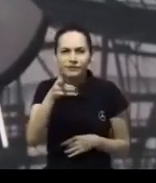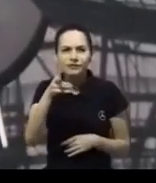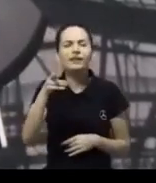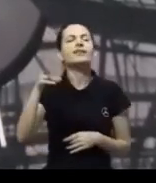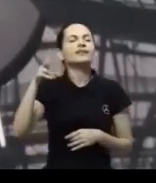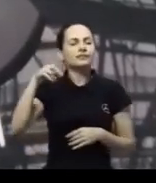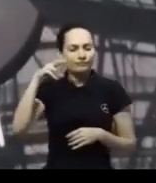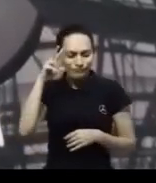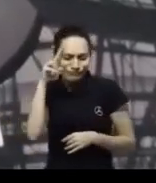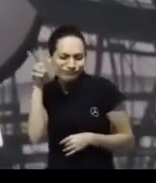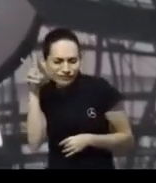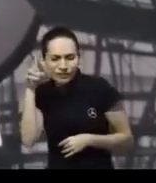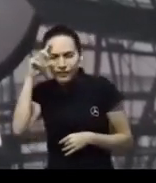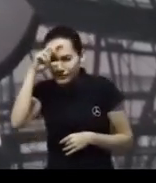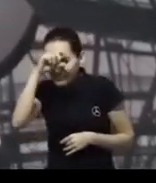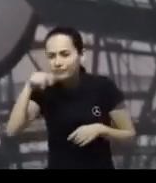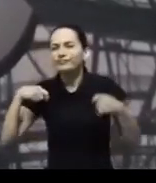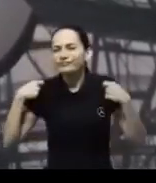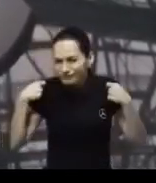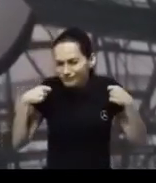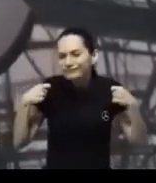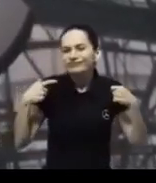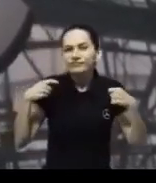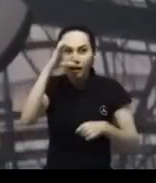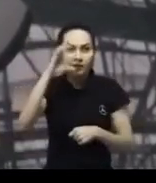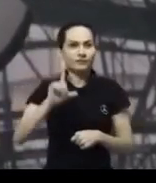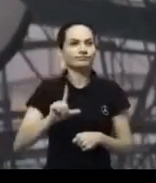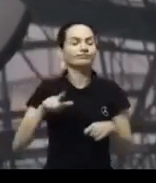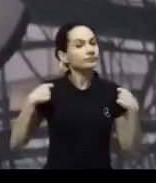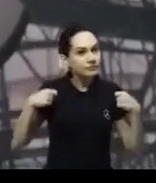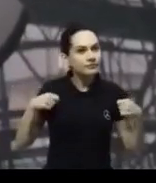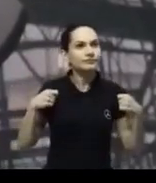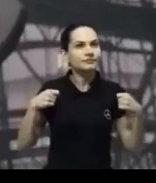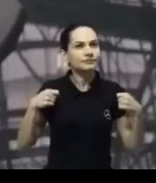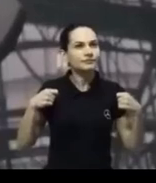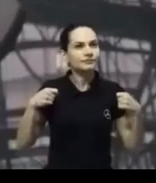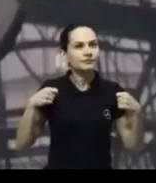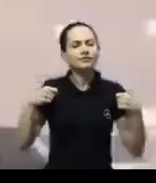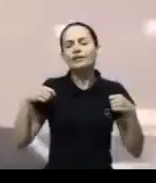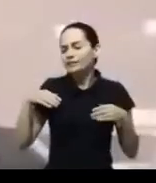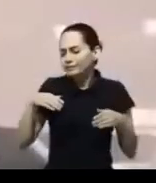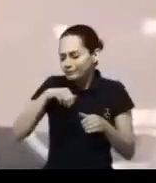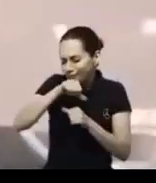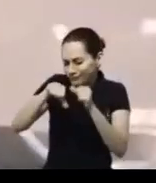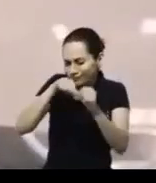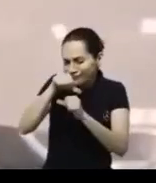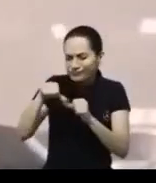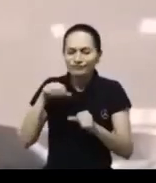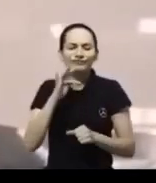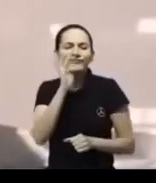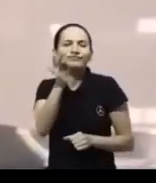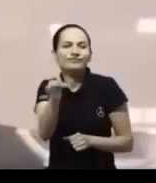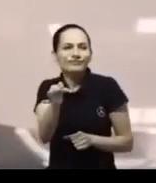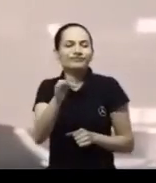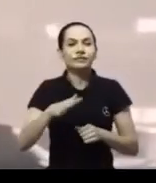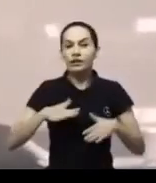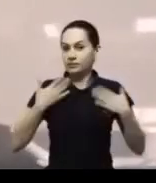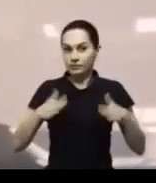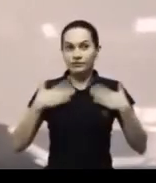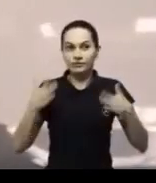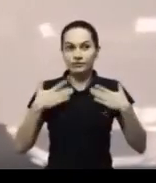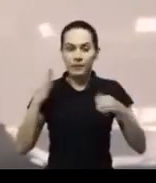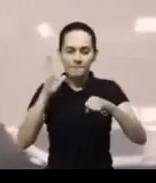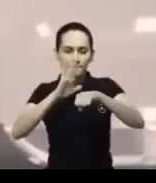a necessidade do Brasil e dos clientes, sempre movendo o futuro, com a dedicação dos mais